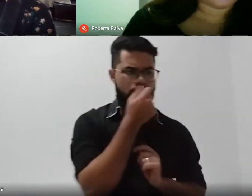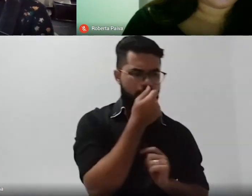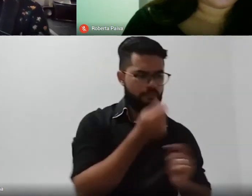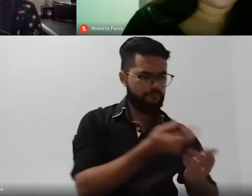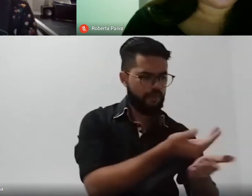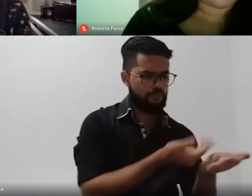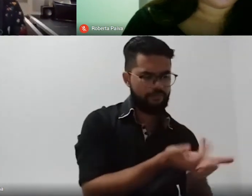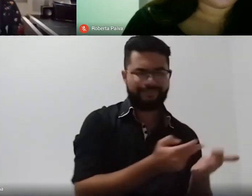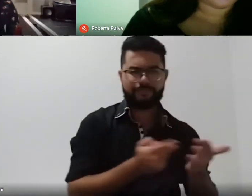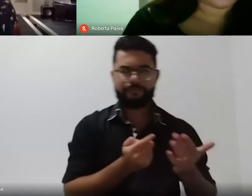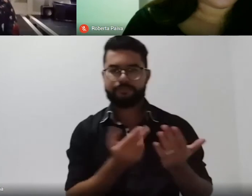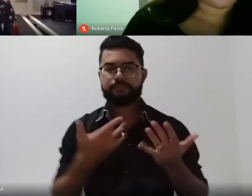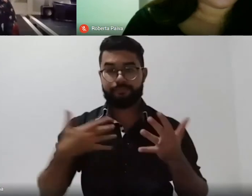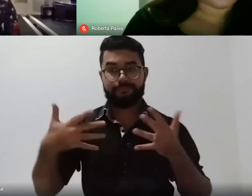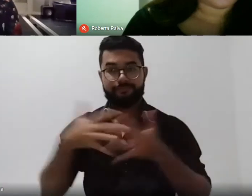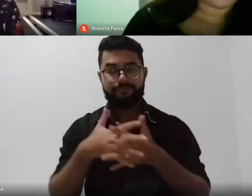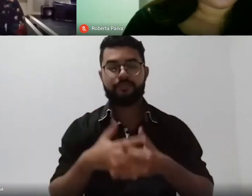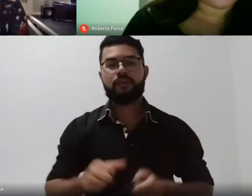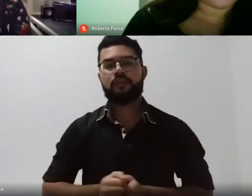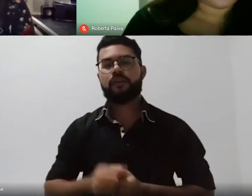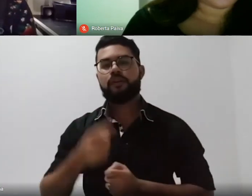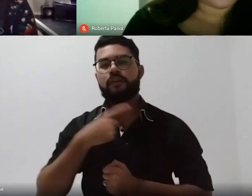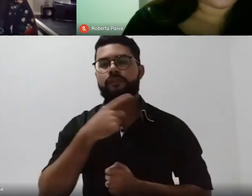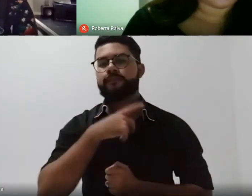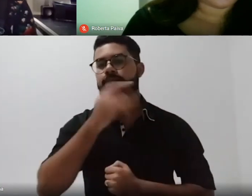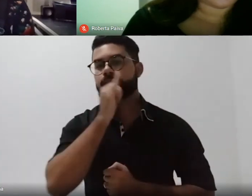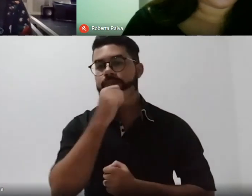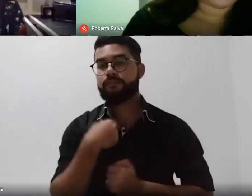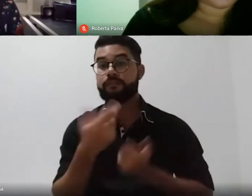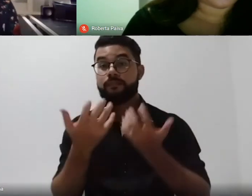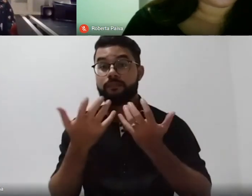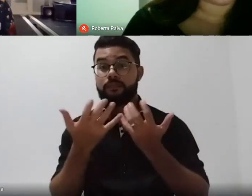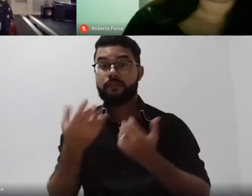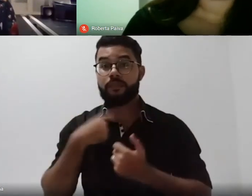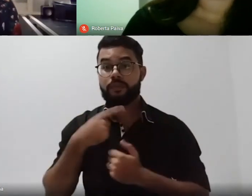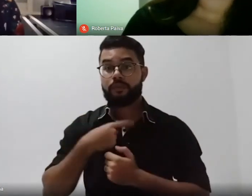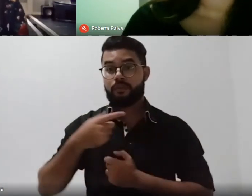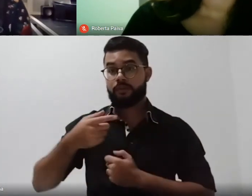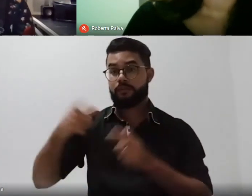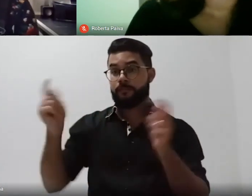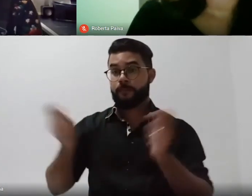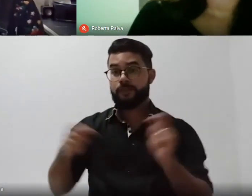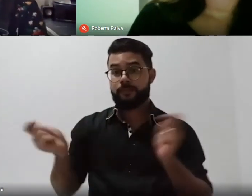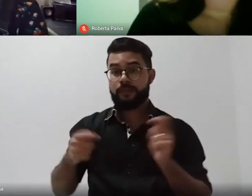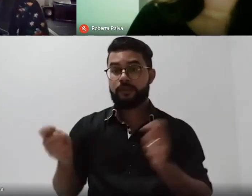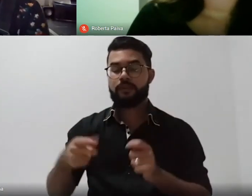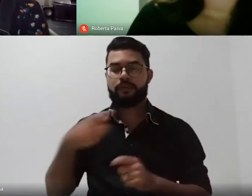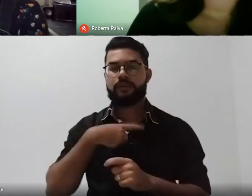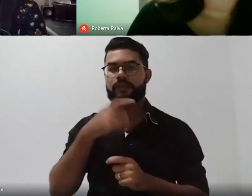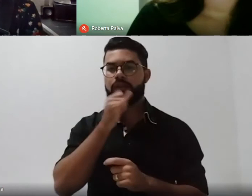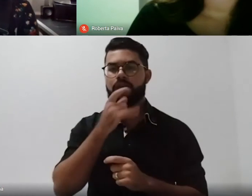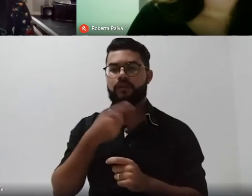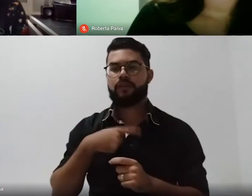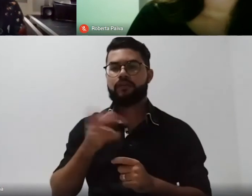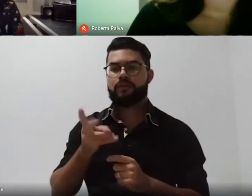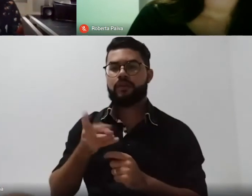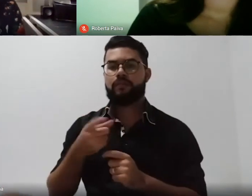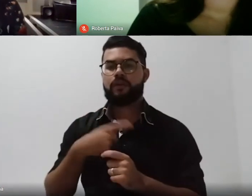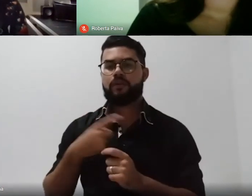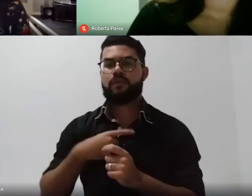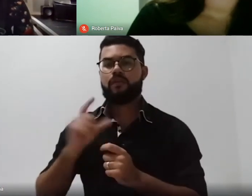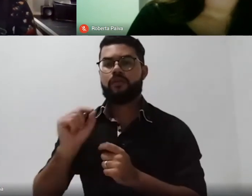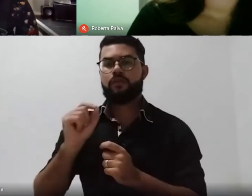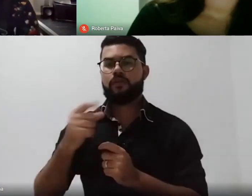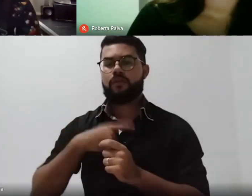Então, assim, a gente queria que eles tivessem, se apropriassem dessa possibilidade de estar sempre, ao mesmo tempo,